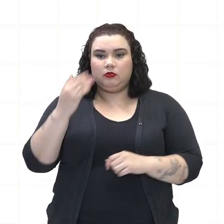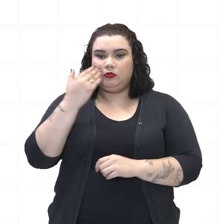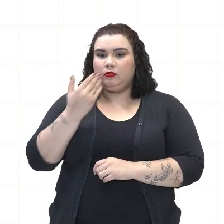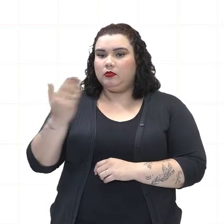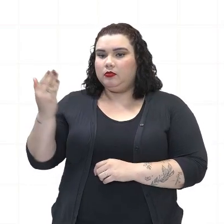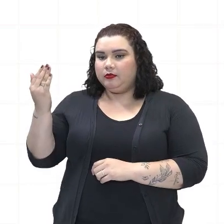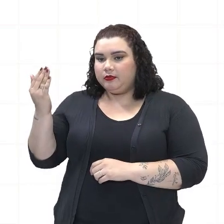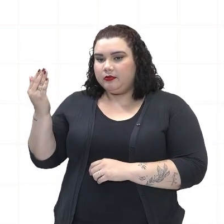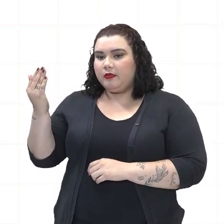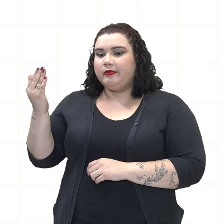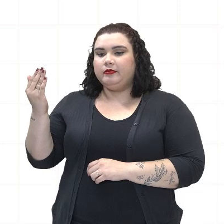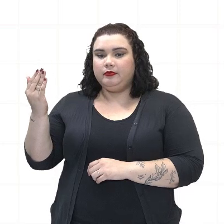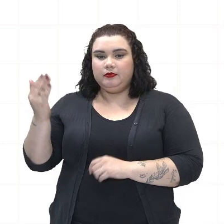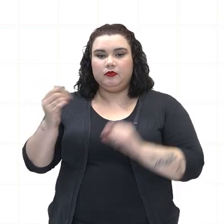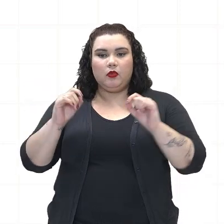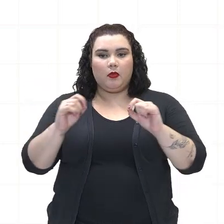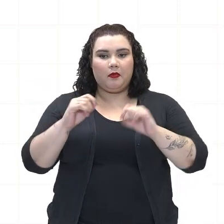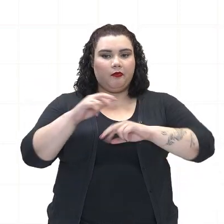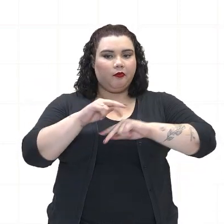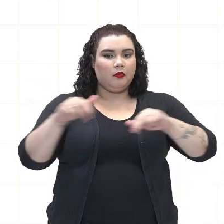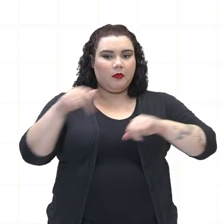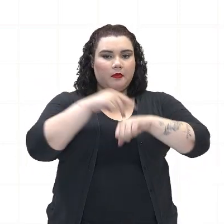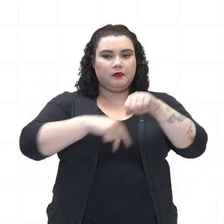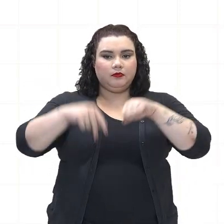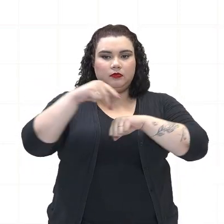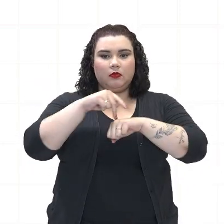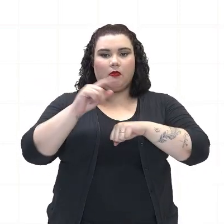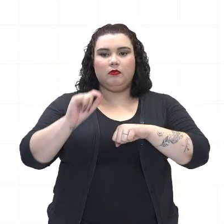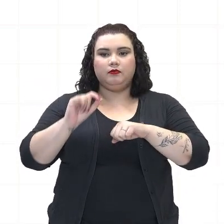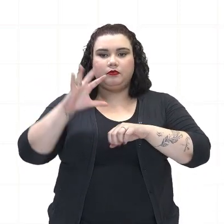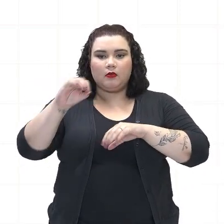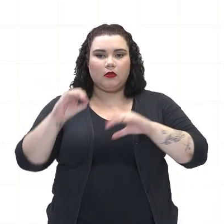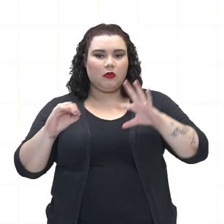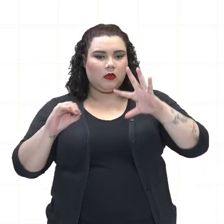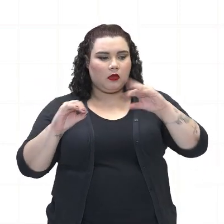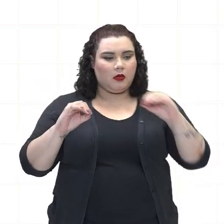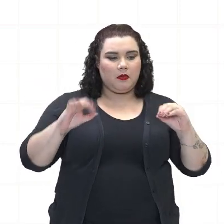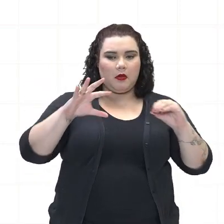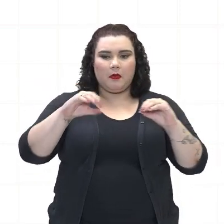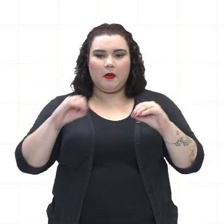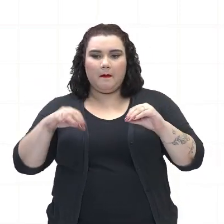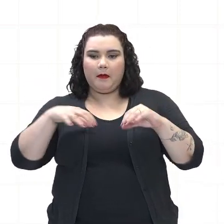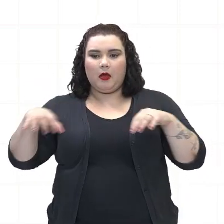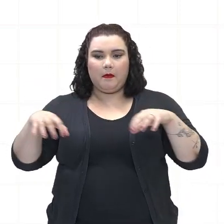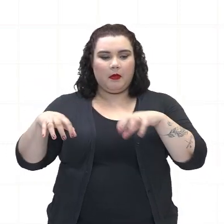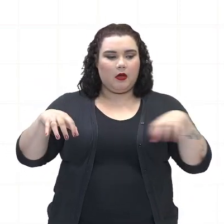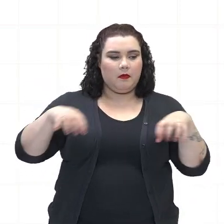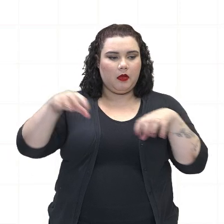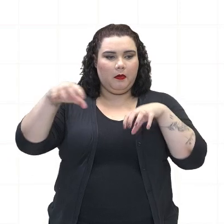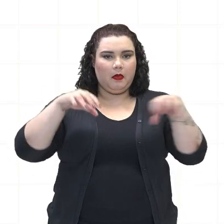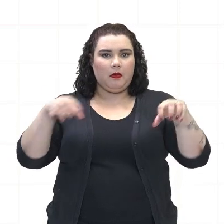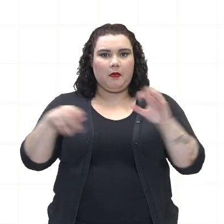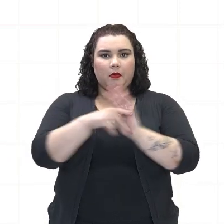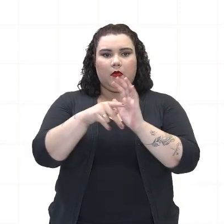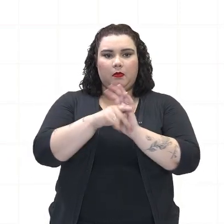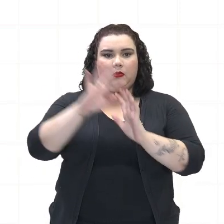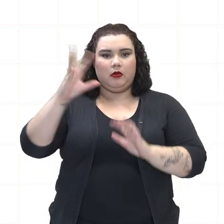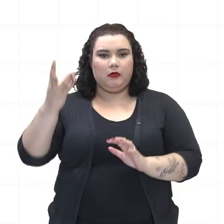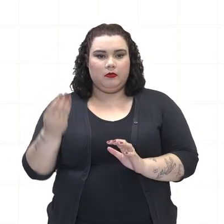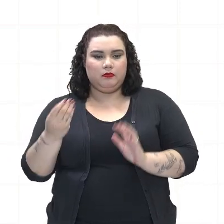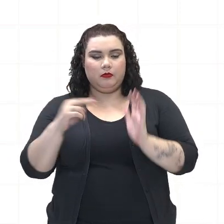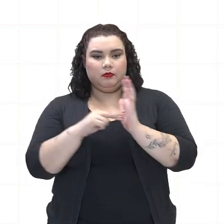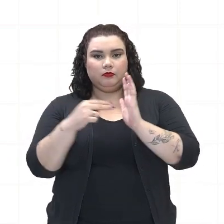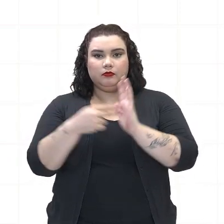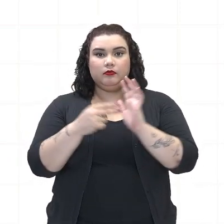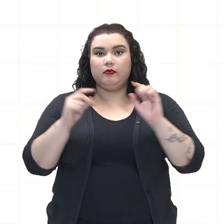imagem aí, ó, é como se vários países europeus pegassem uma parte da África para si e dominassem. O que isso